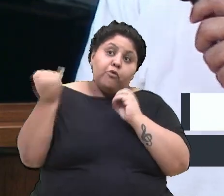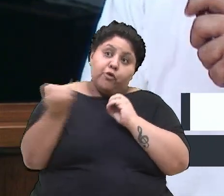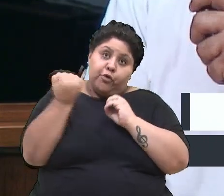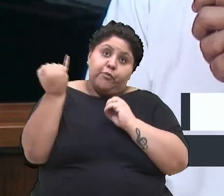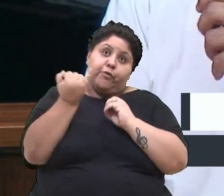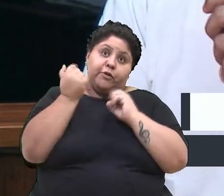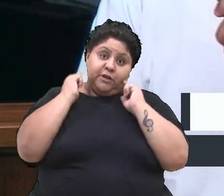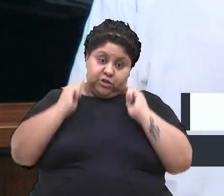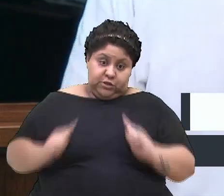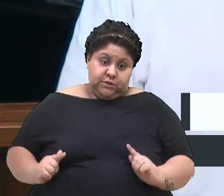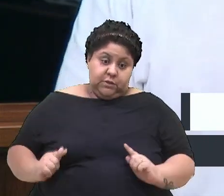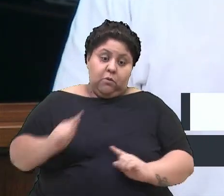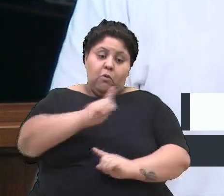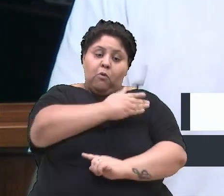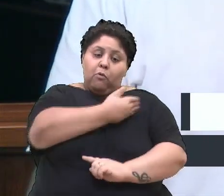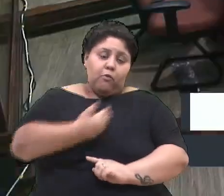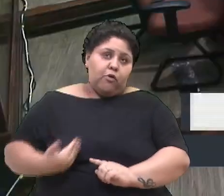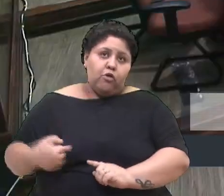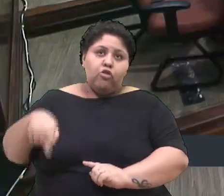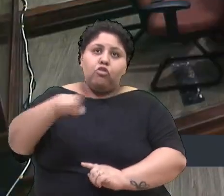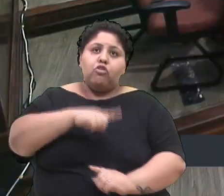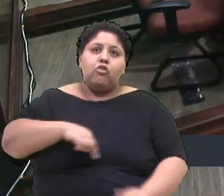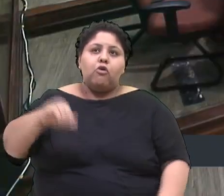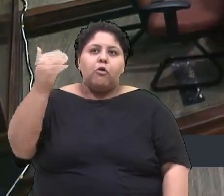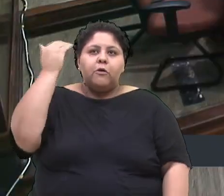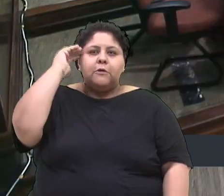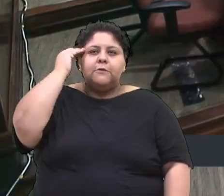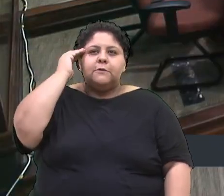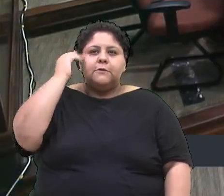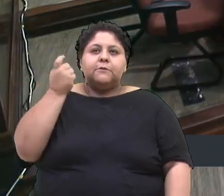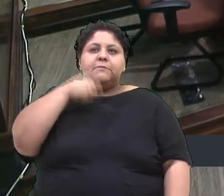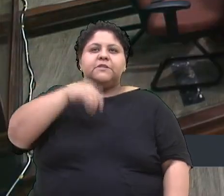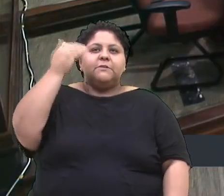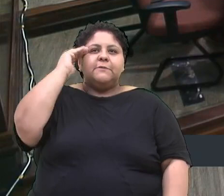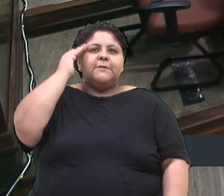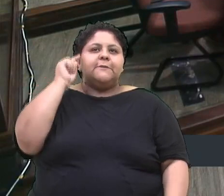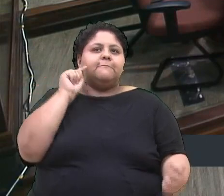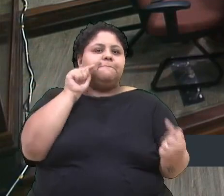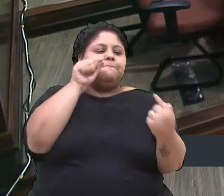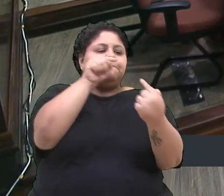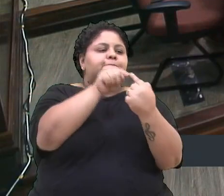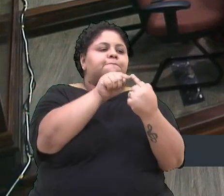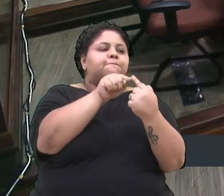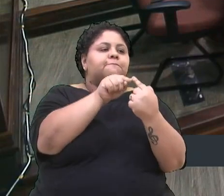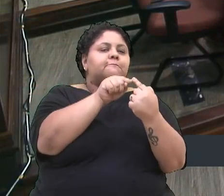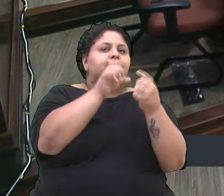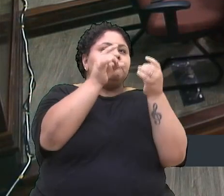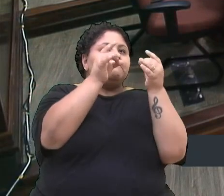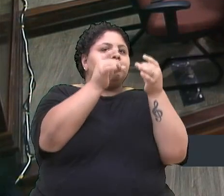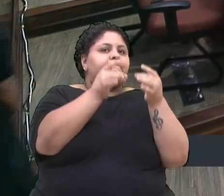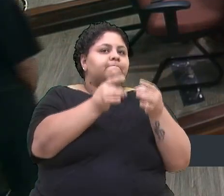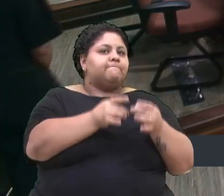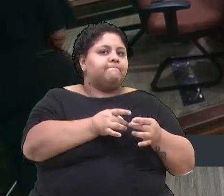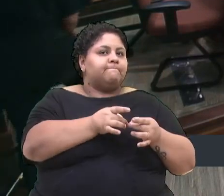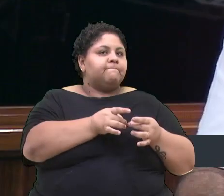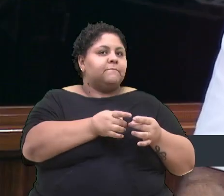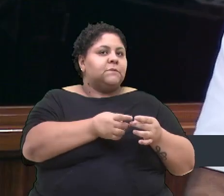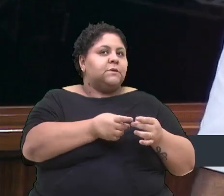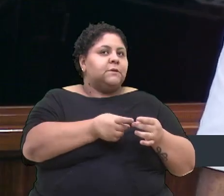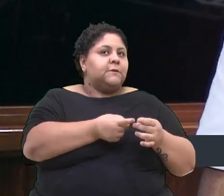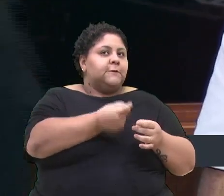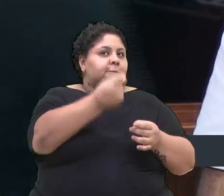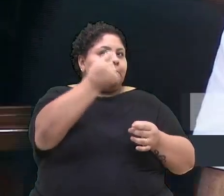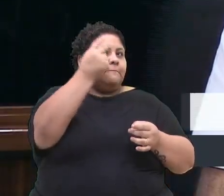gestão pública. O que nós precisamos entender são os objetivos, especialmente há meses